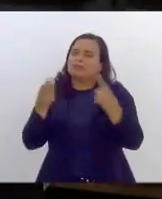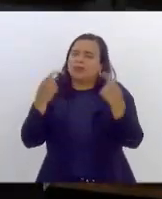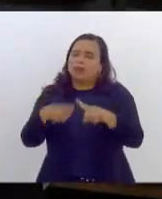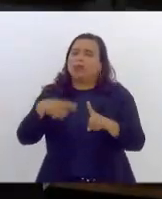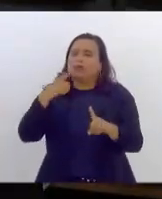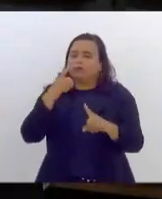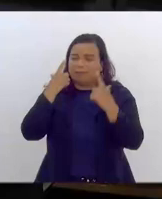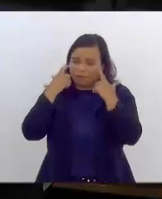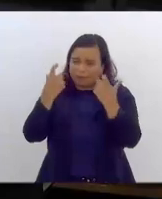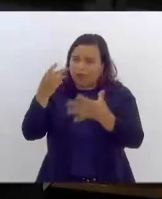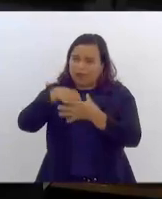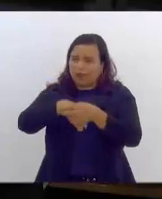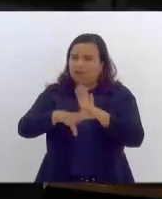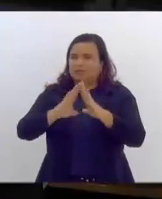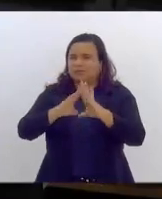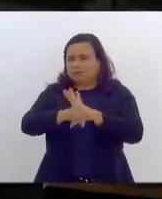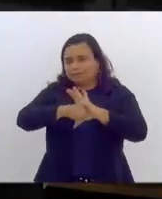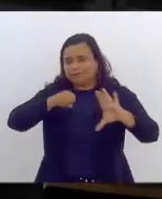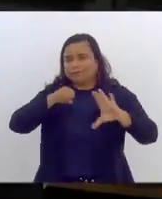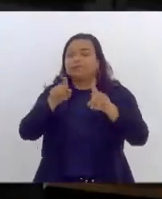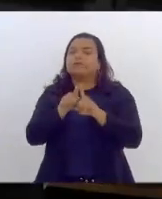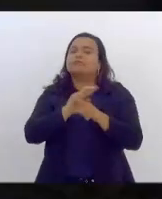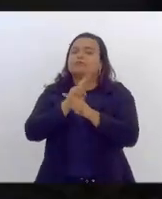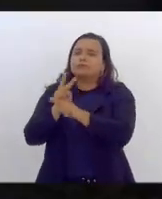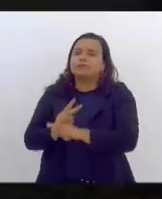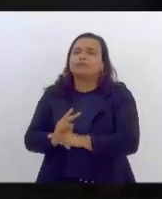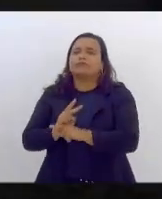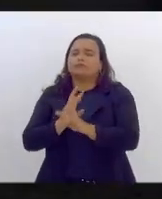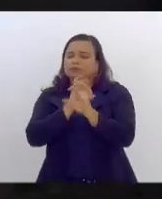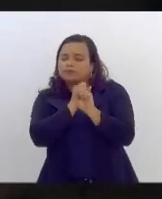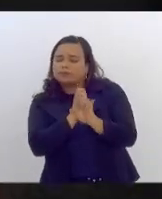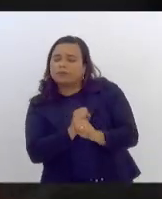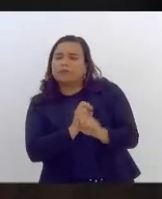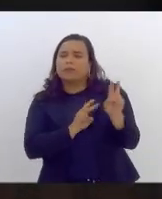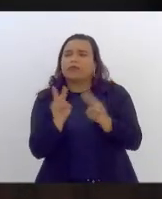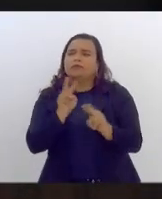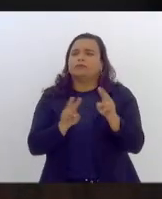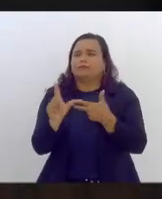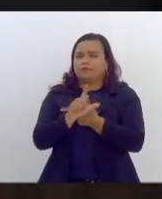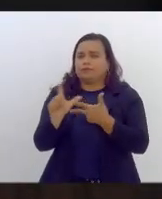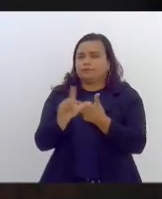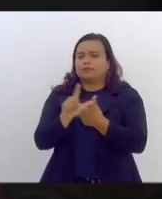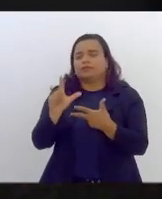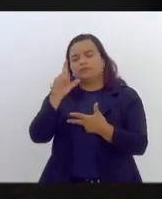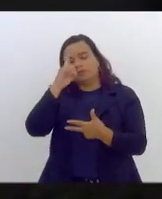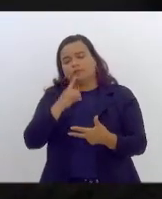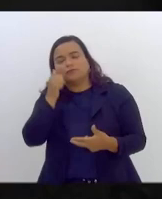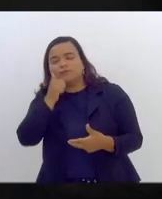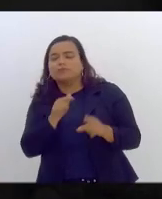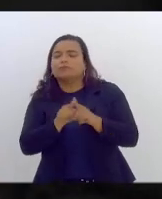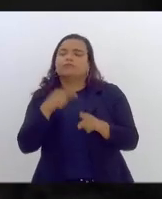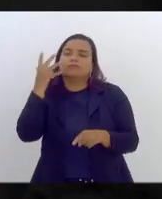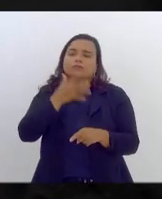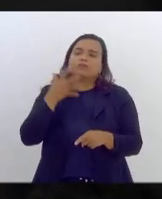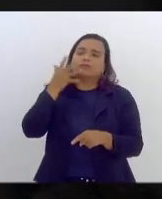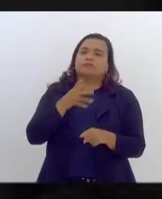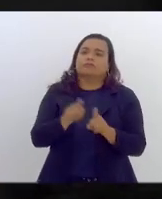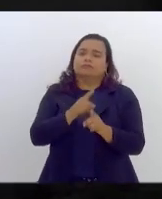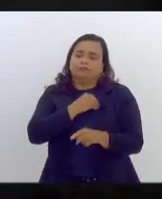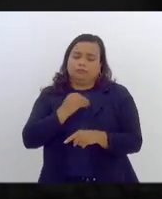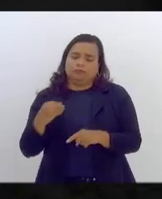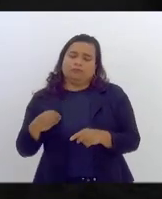doméstica, uma plataforma de monitoramento legislativo dos direitos das mulheres, além de palestras e